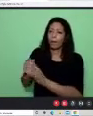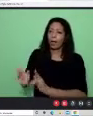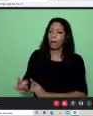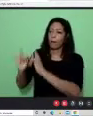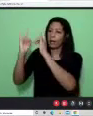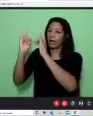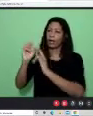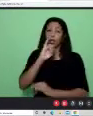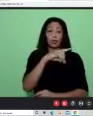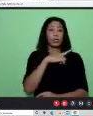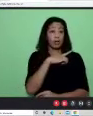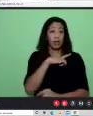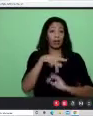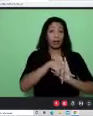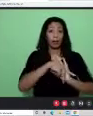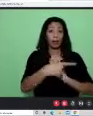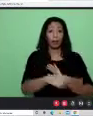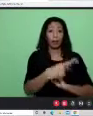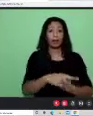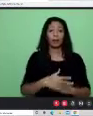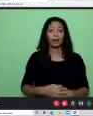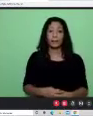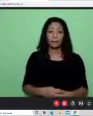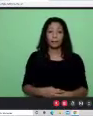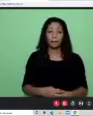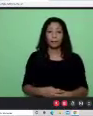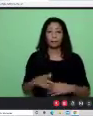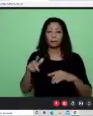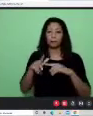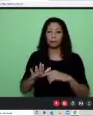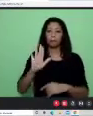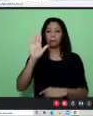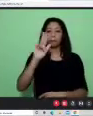tem. Concedo a parte ao vereador Tiago.